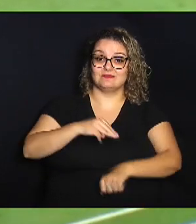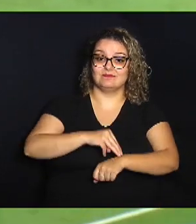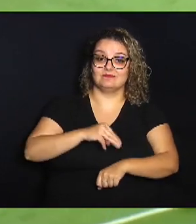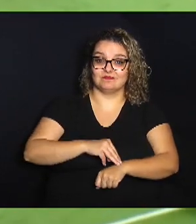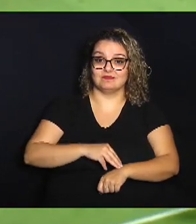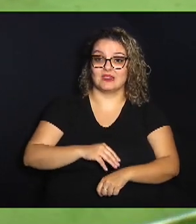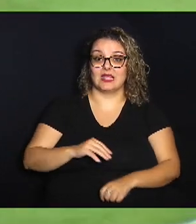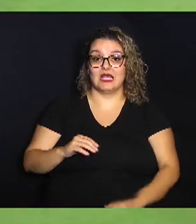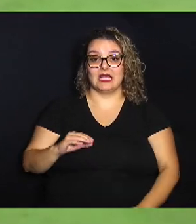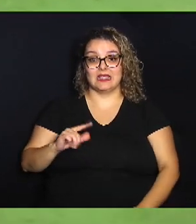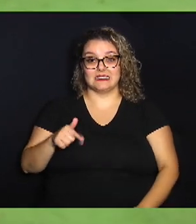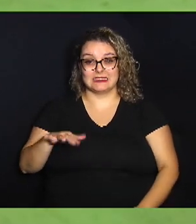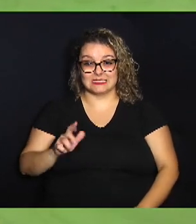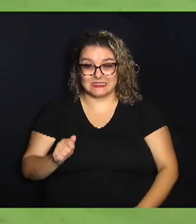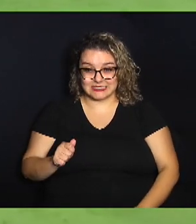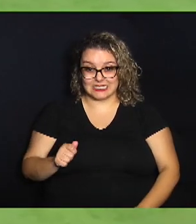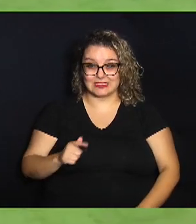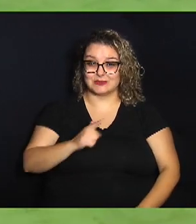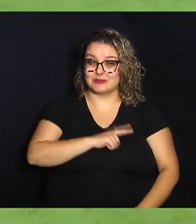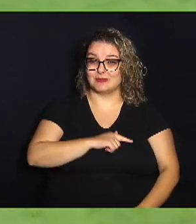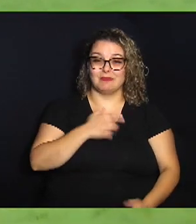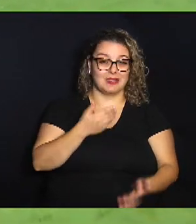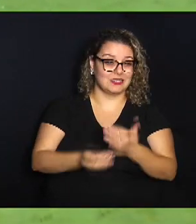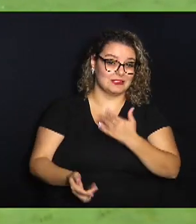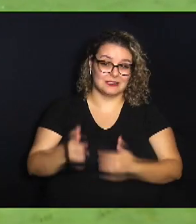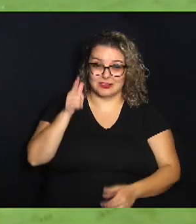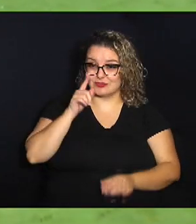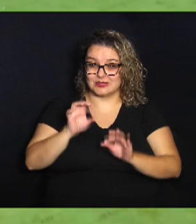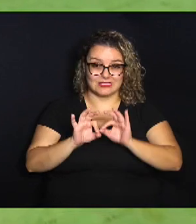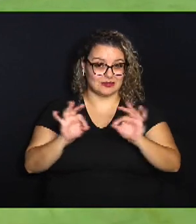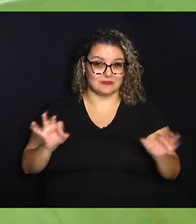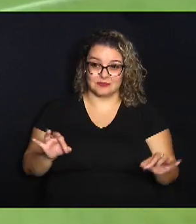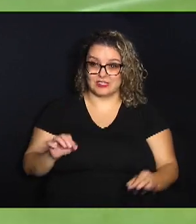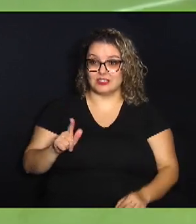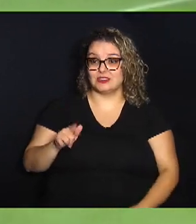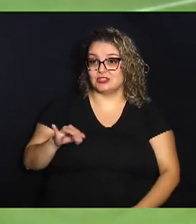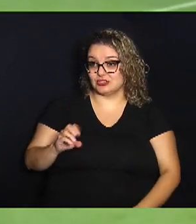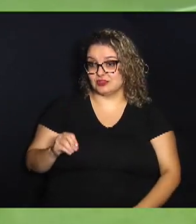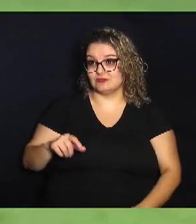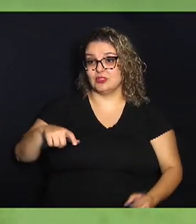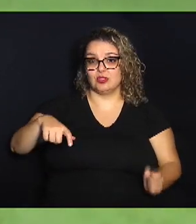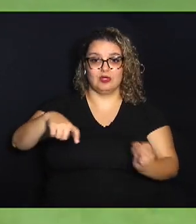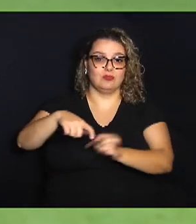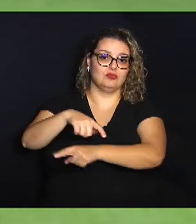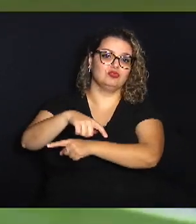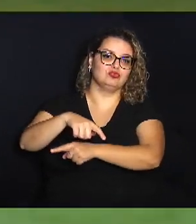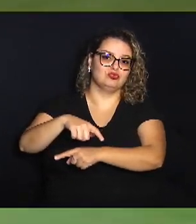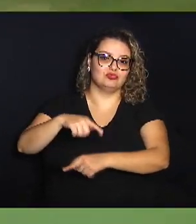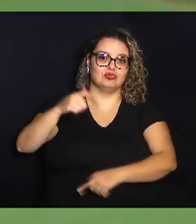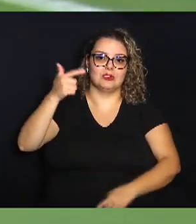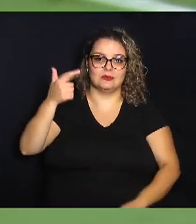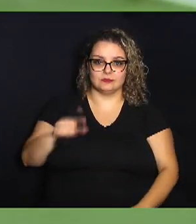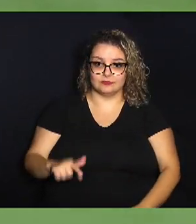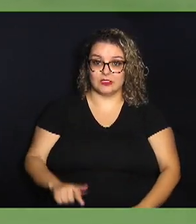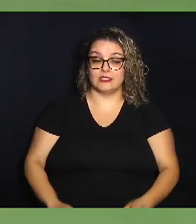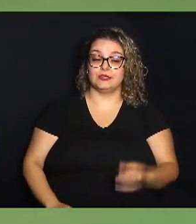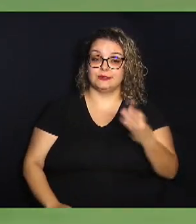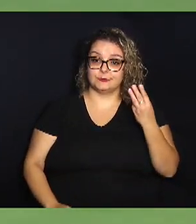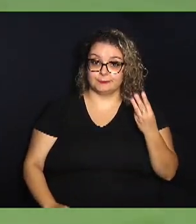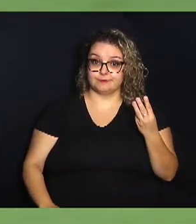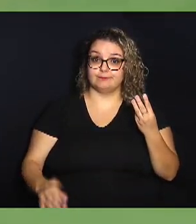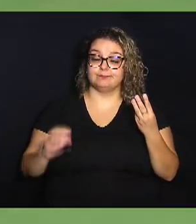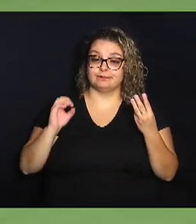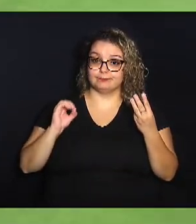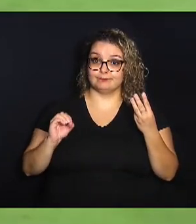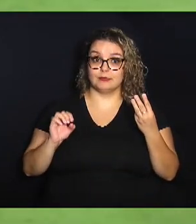Guarani, perdidinha, não conseguiu afastar. E Gil mandou para o fundo das redes. 3-0,